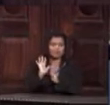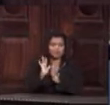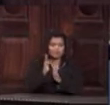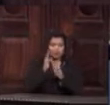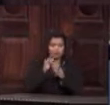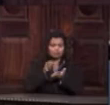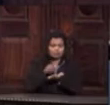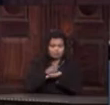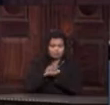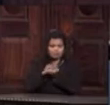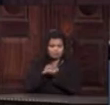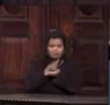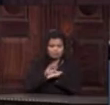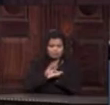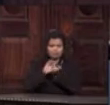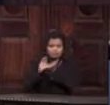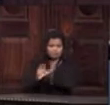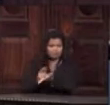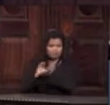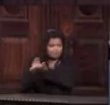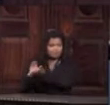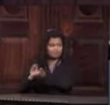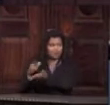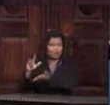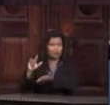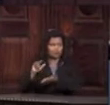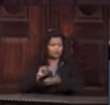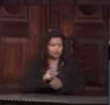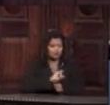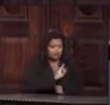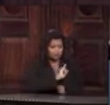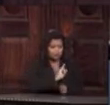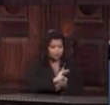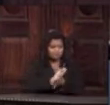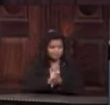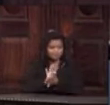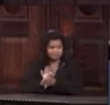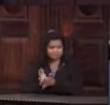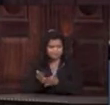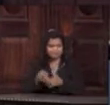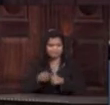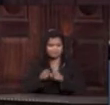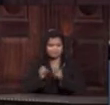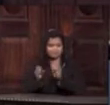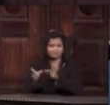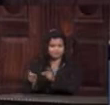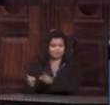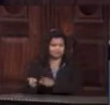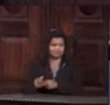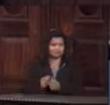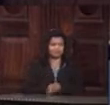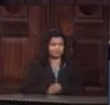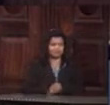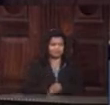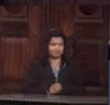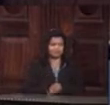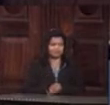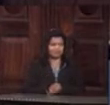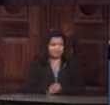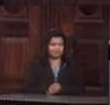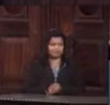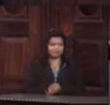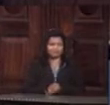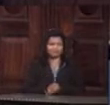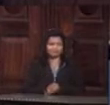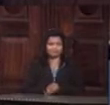de poços de exploração do pré sal a supressão da política